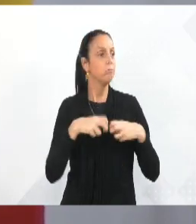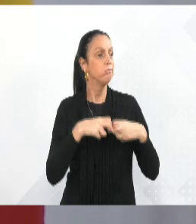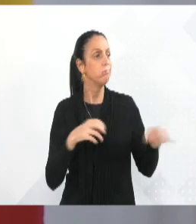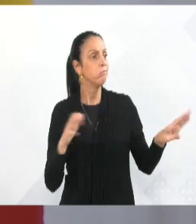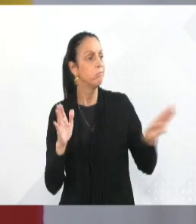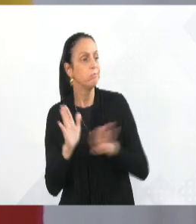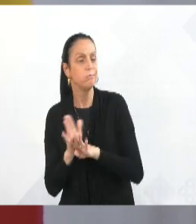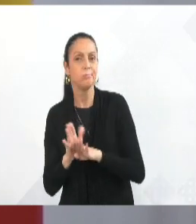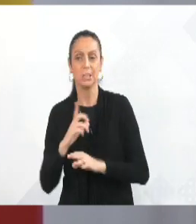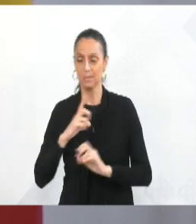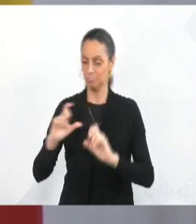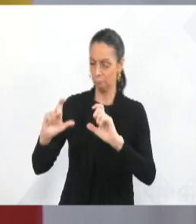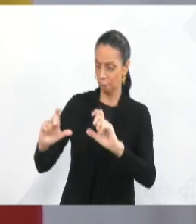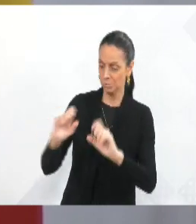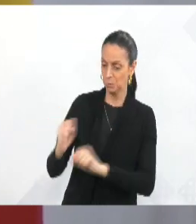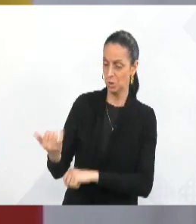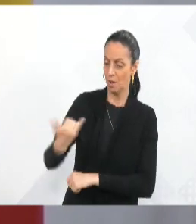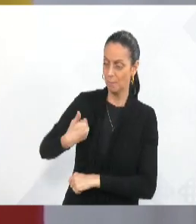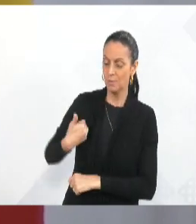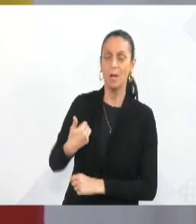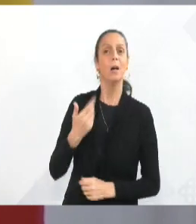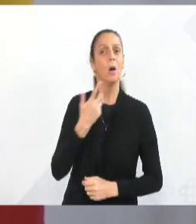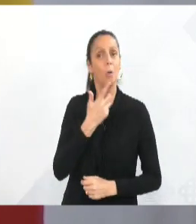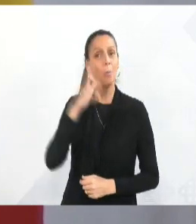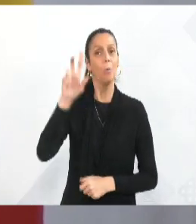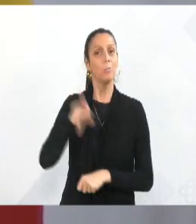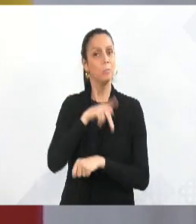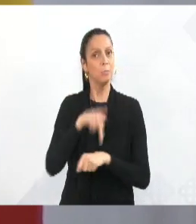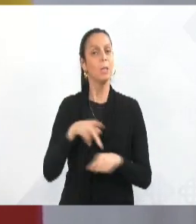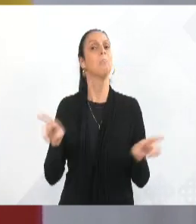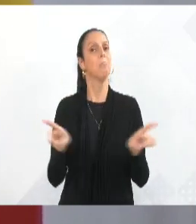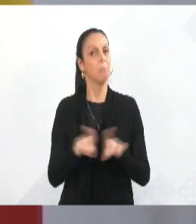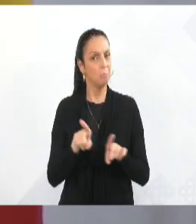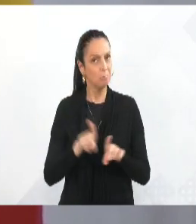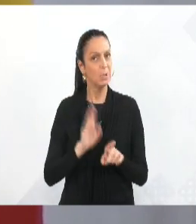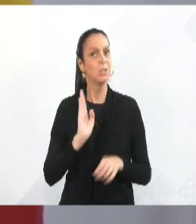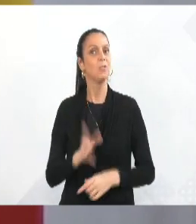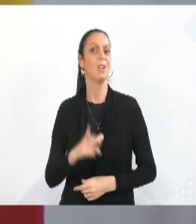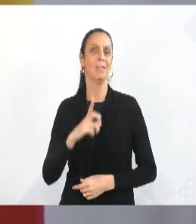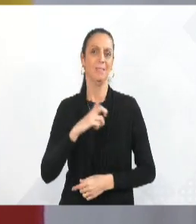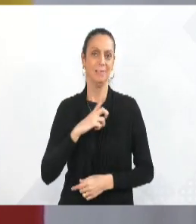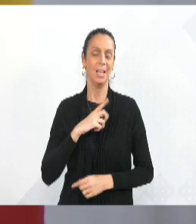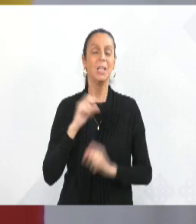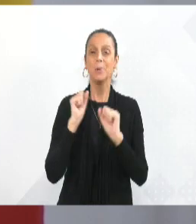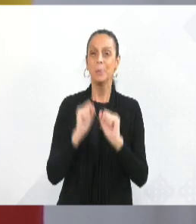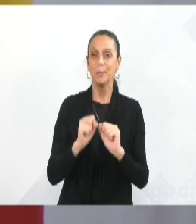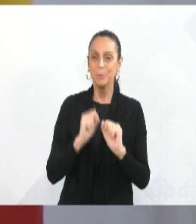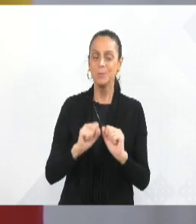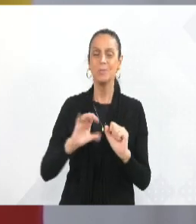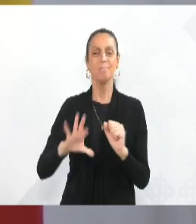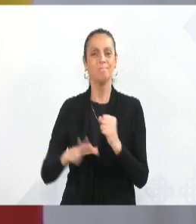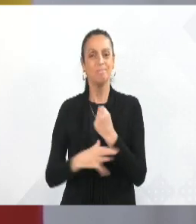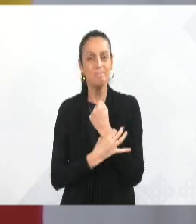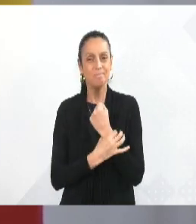uma tecnologia de vanguarda, já é implementada em outros países e tenho certeza que em Blumenau seria mais uma garantia